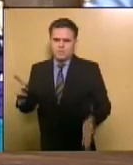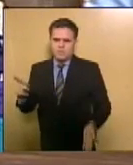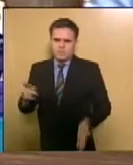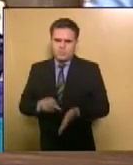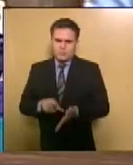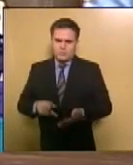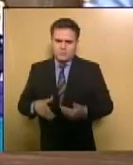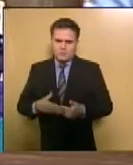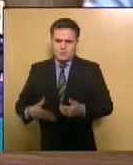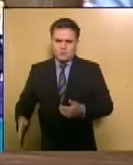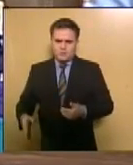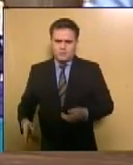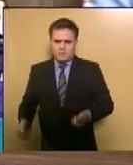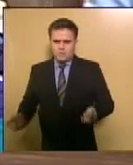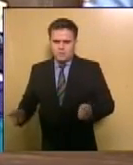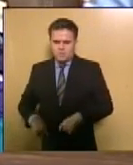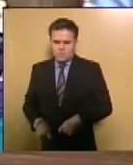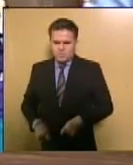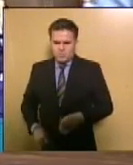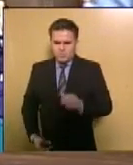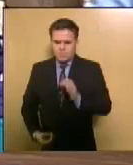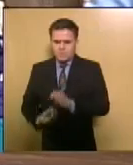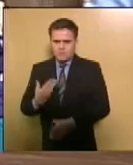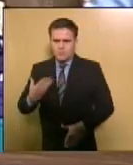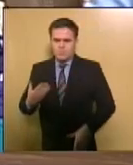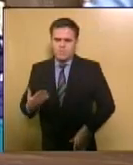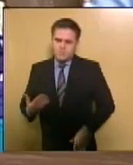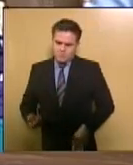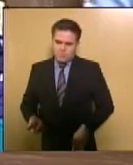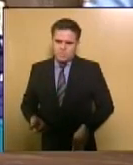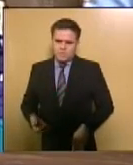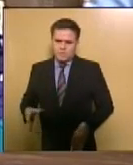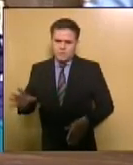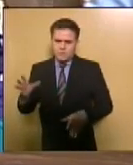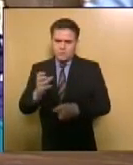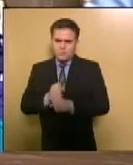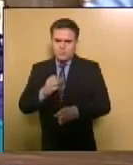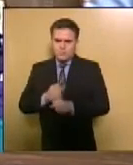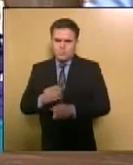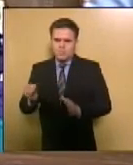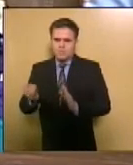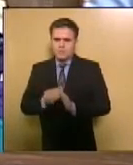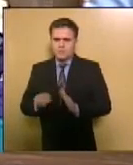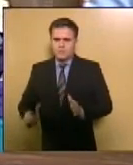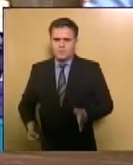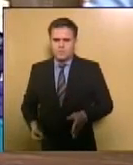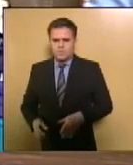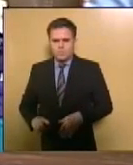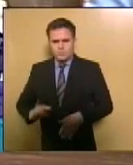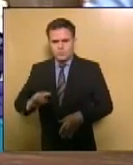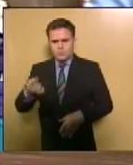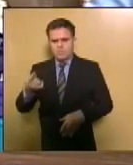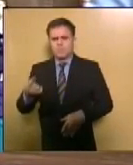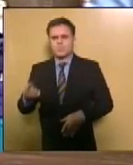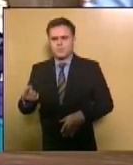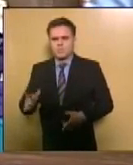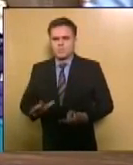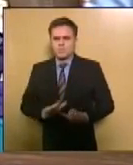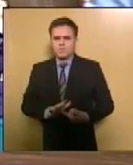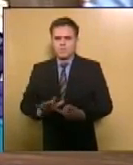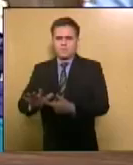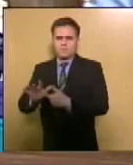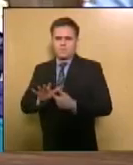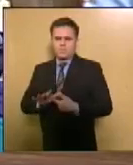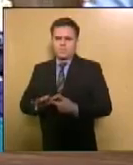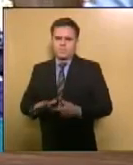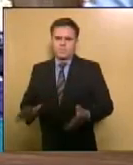através desse padrão Que foi Que Nós criamos né para alimentar os dados o primeiro disparado o primeiro a